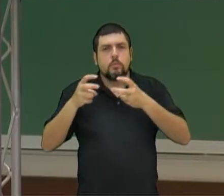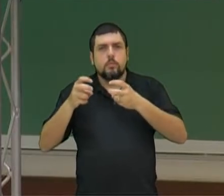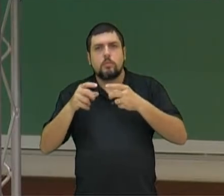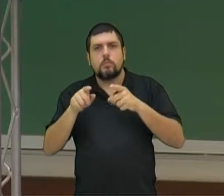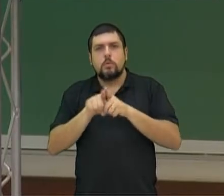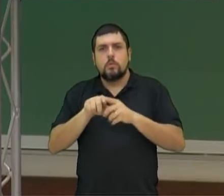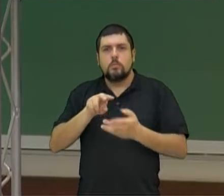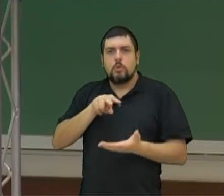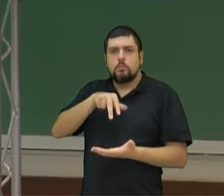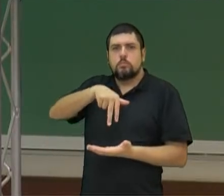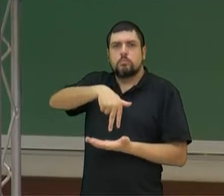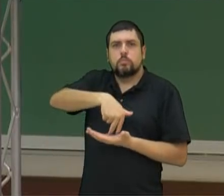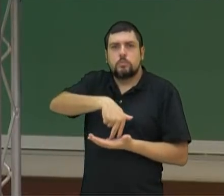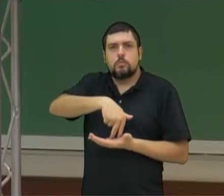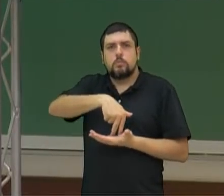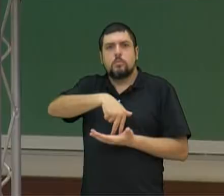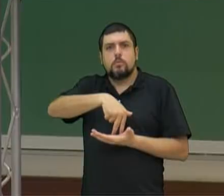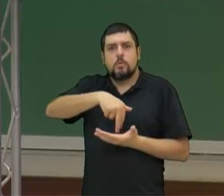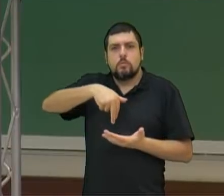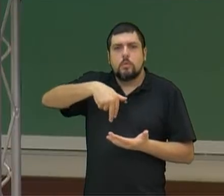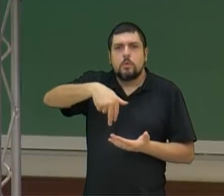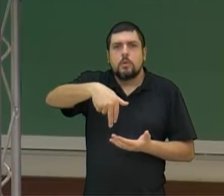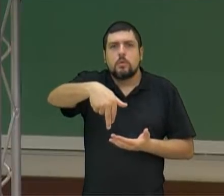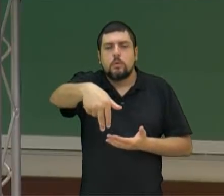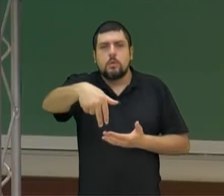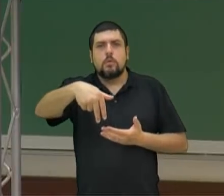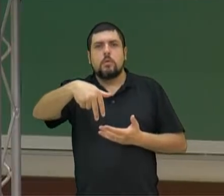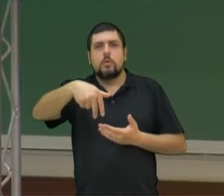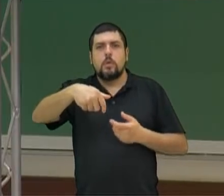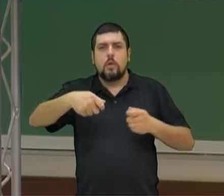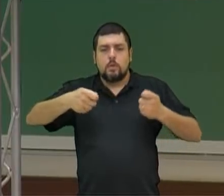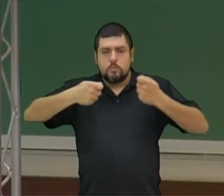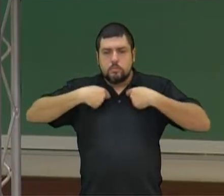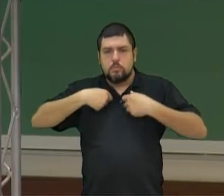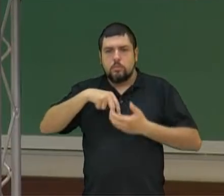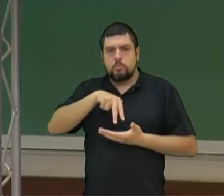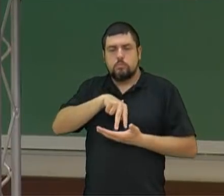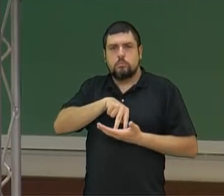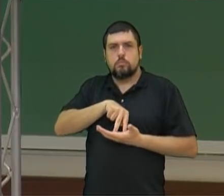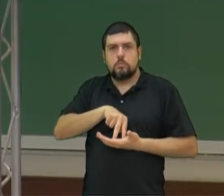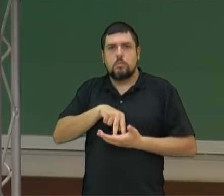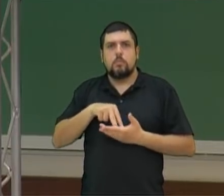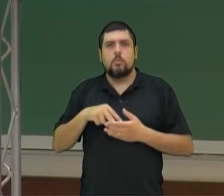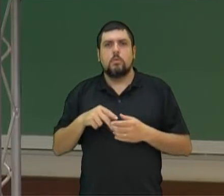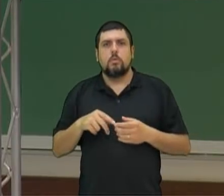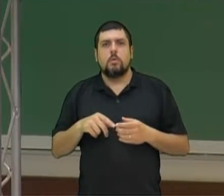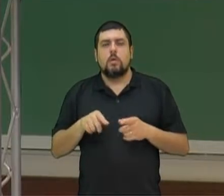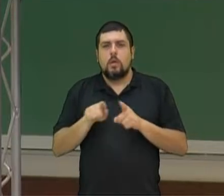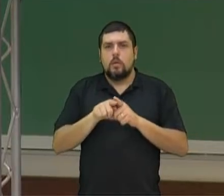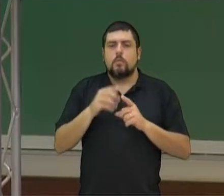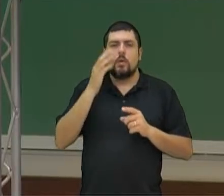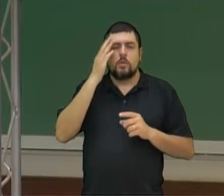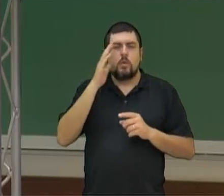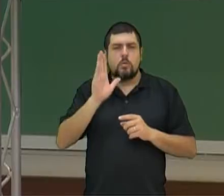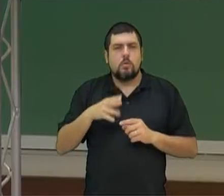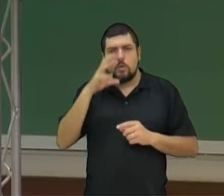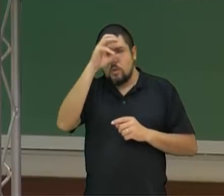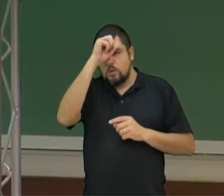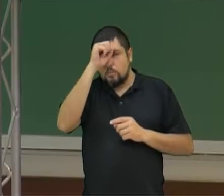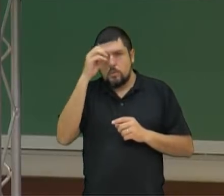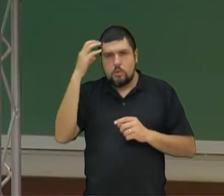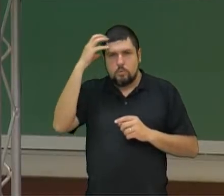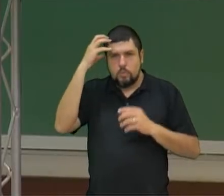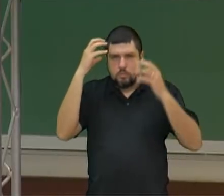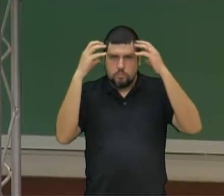nosso equilíbrio. Então, fora o cérebro, que tem todo esse comando, que nós aprendemos os dois hemisférios, eu tenho mais